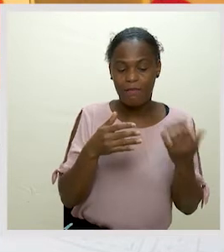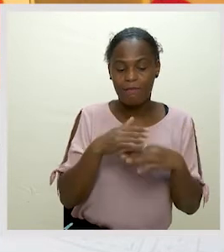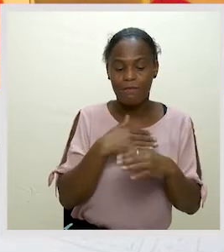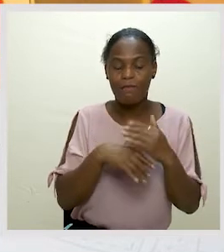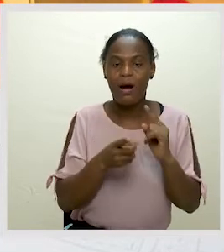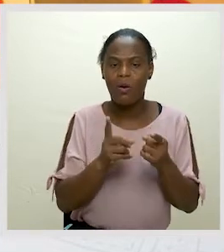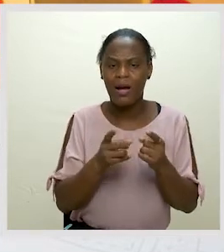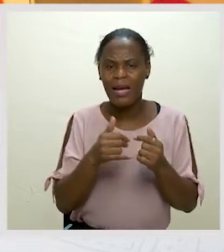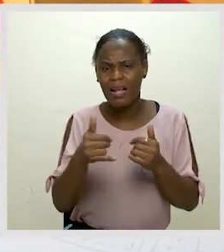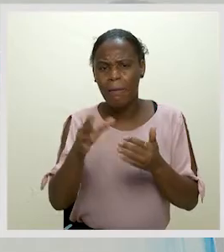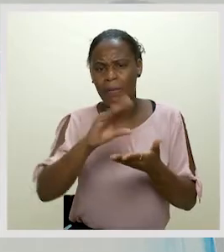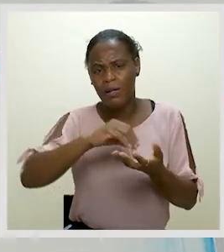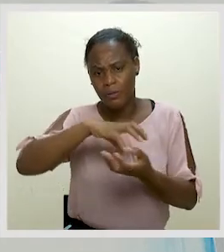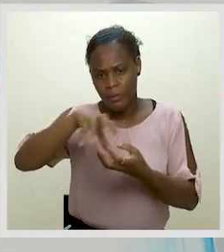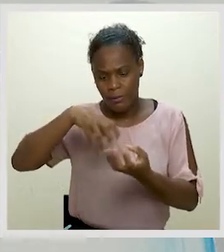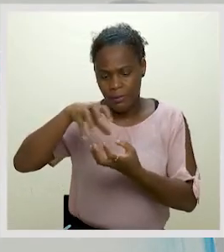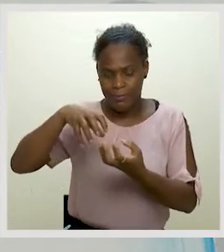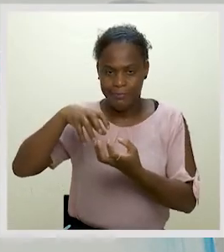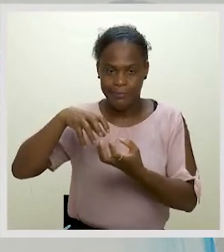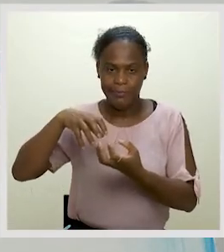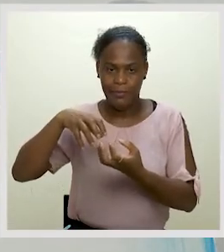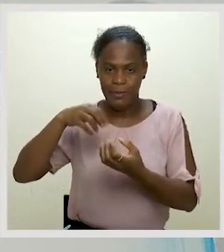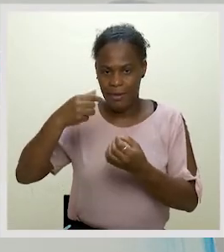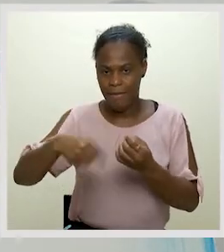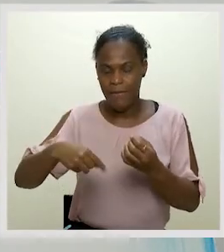levaram com que fossem mais complexas.